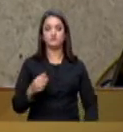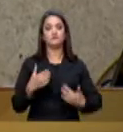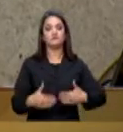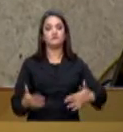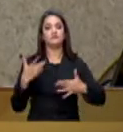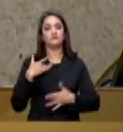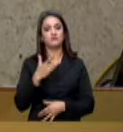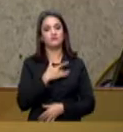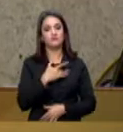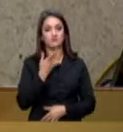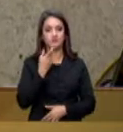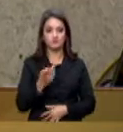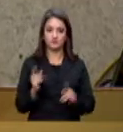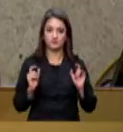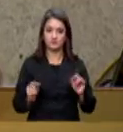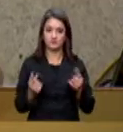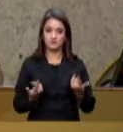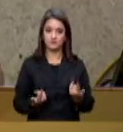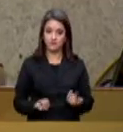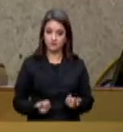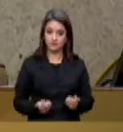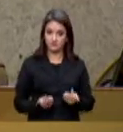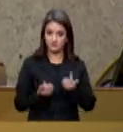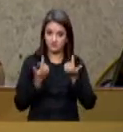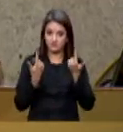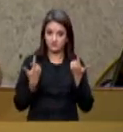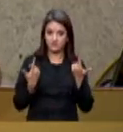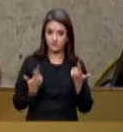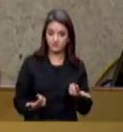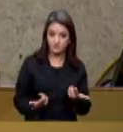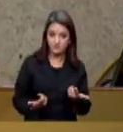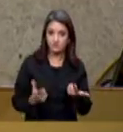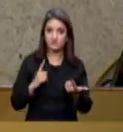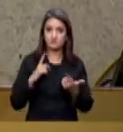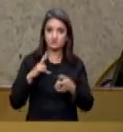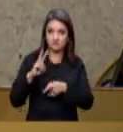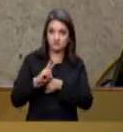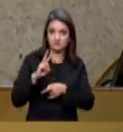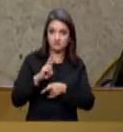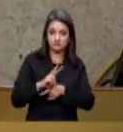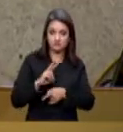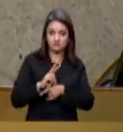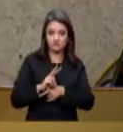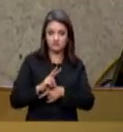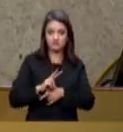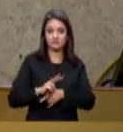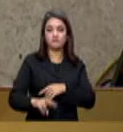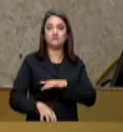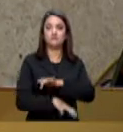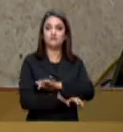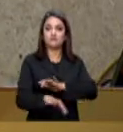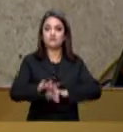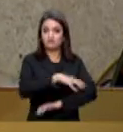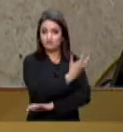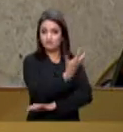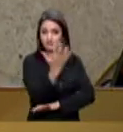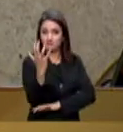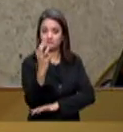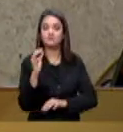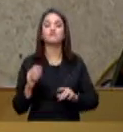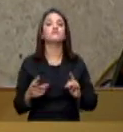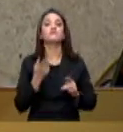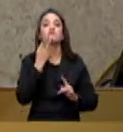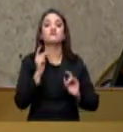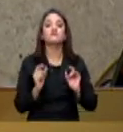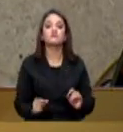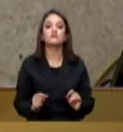que esse valor salubridade ambiental pode ser assim definido. O